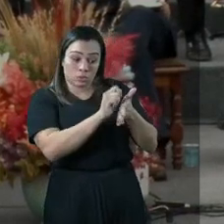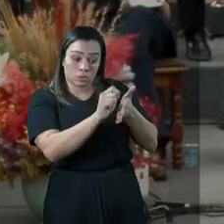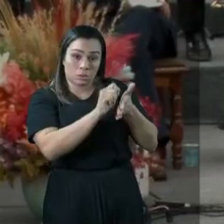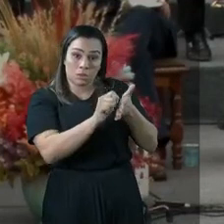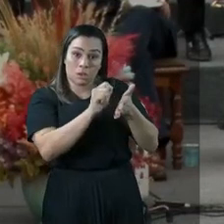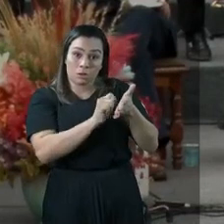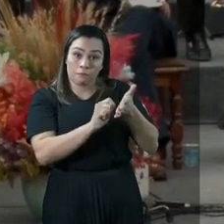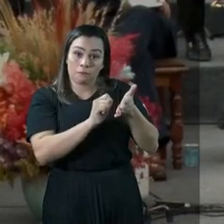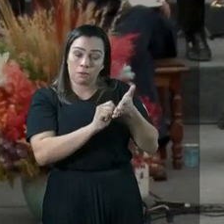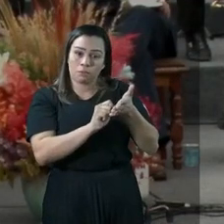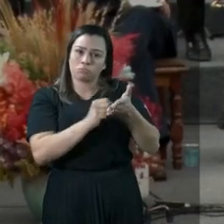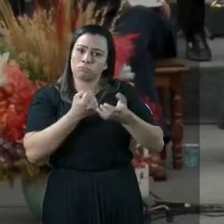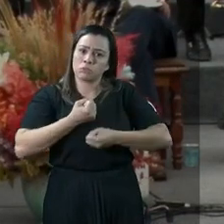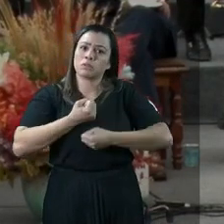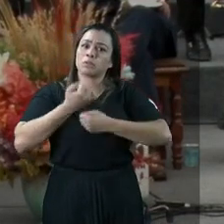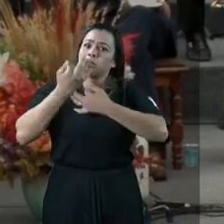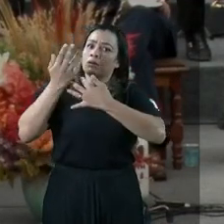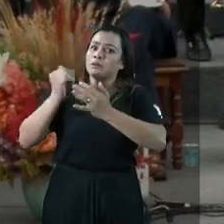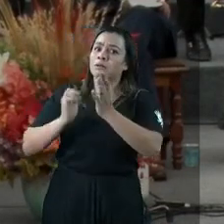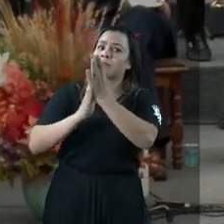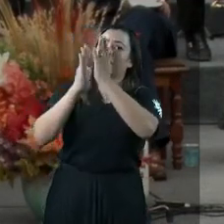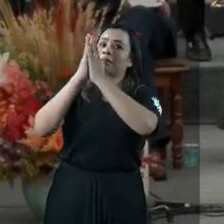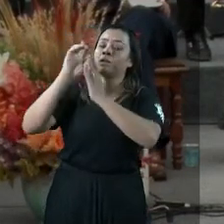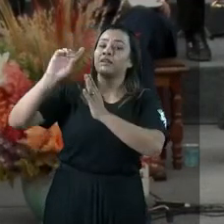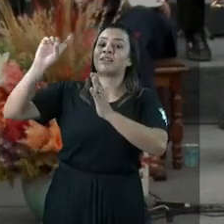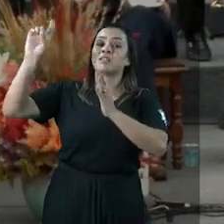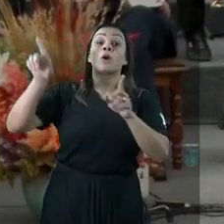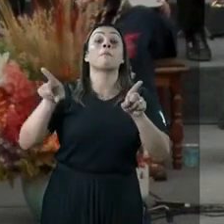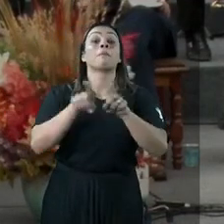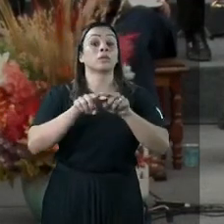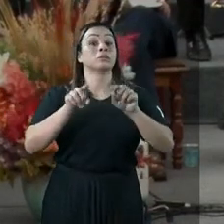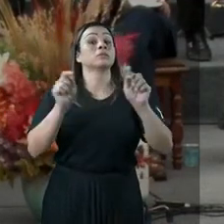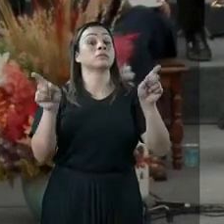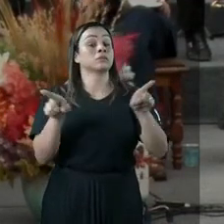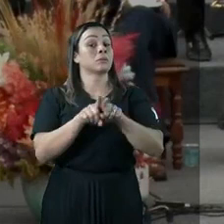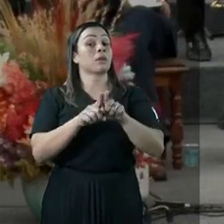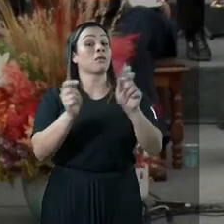a identidade, a realidade e a pessoalidade dos seus compositores.